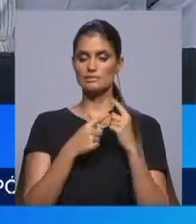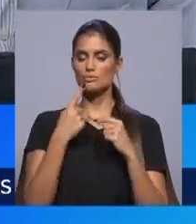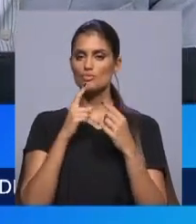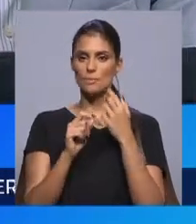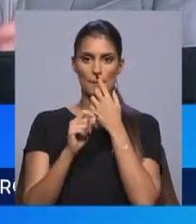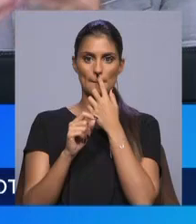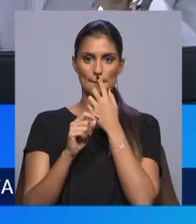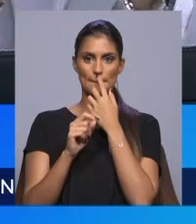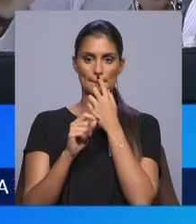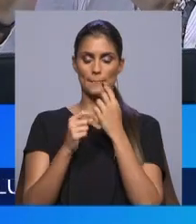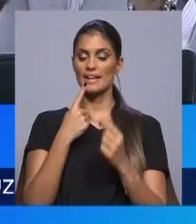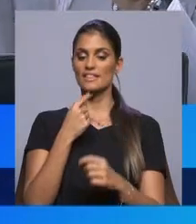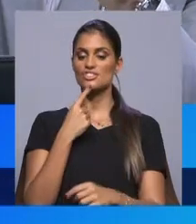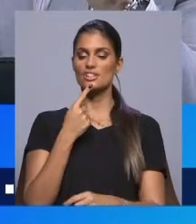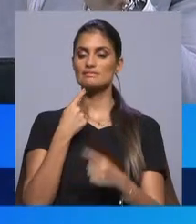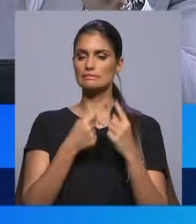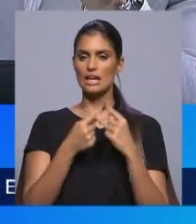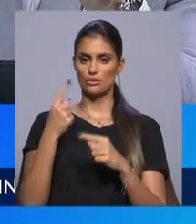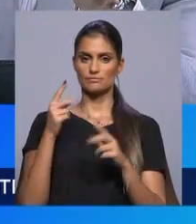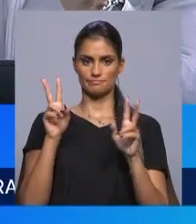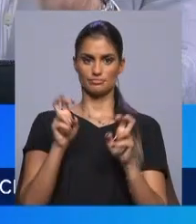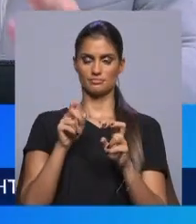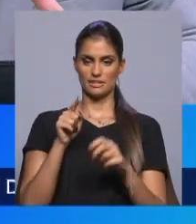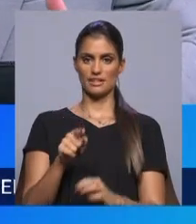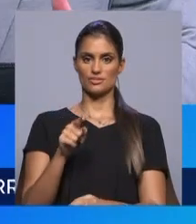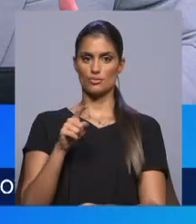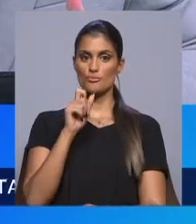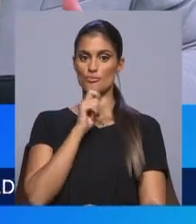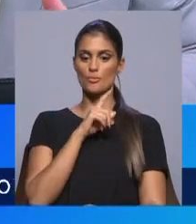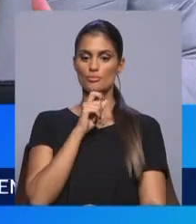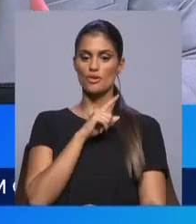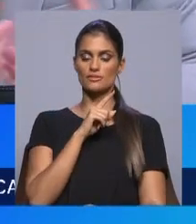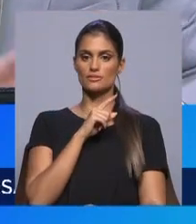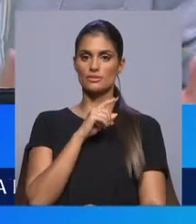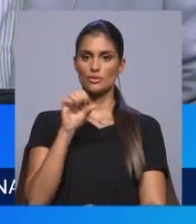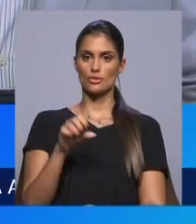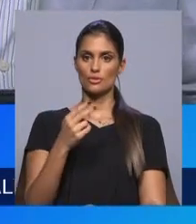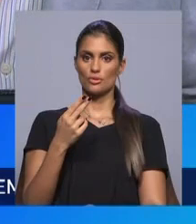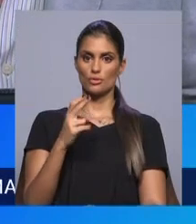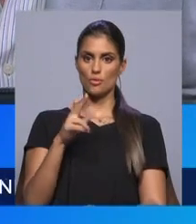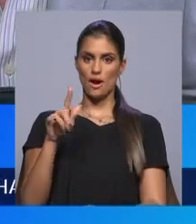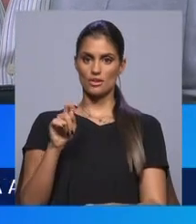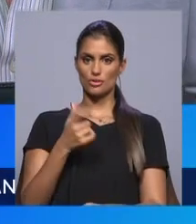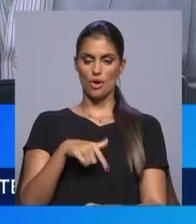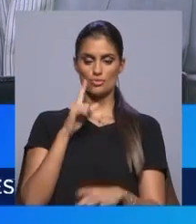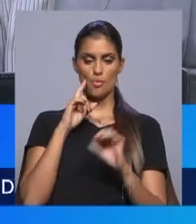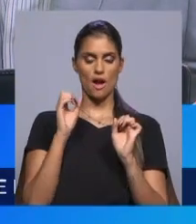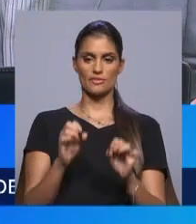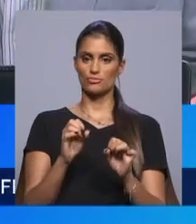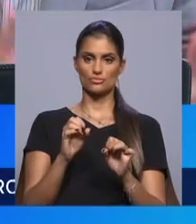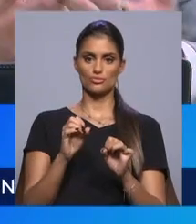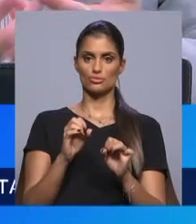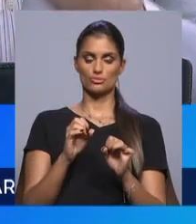é strange em inglês. E, portanto, esta estrela de neutrões pode ser constituída por quarks estranhos, coisa que nós nunca vimos